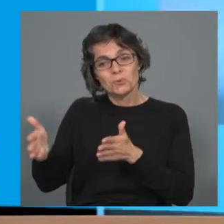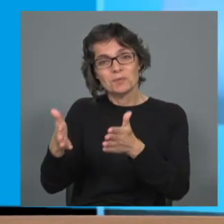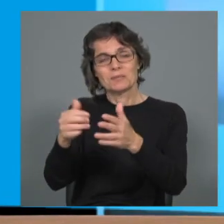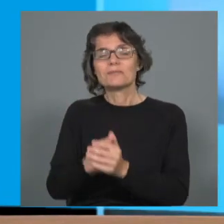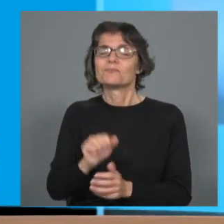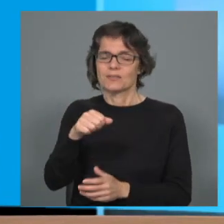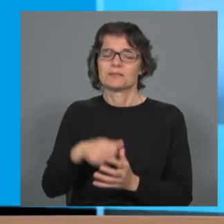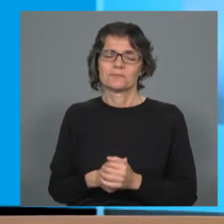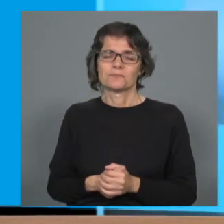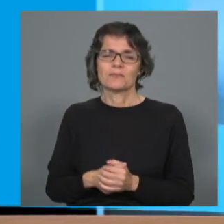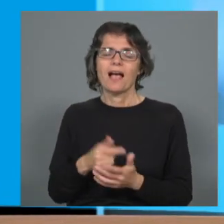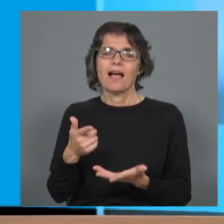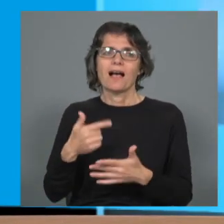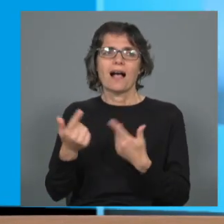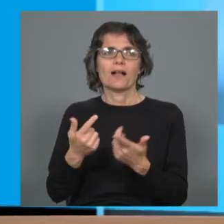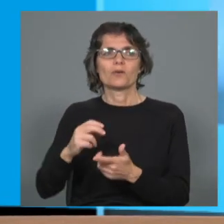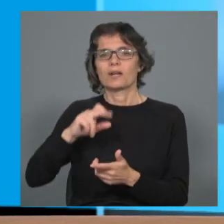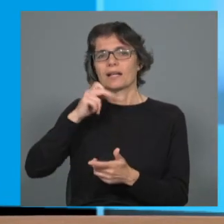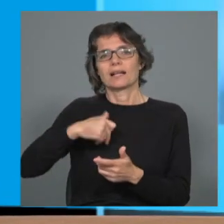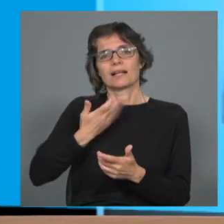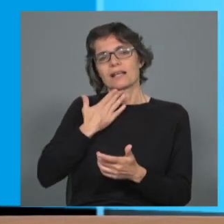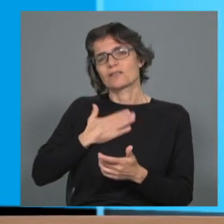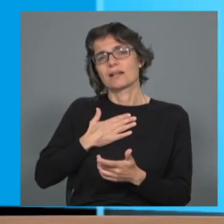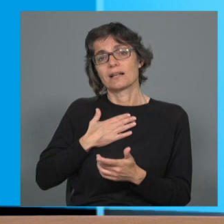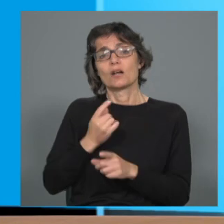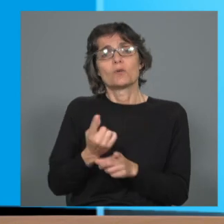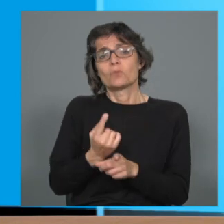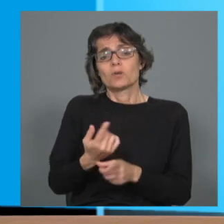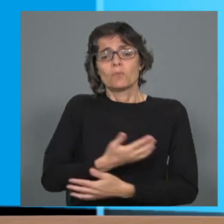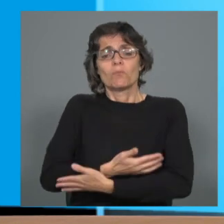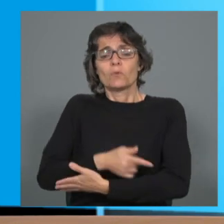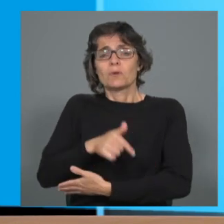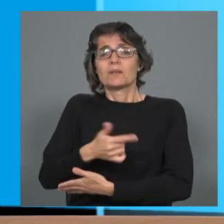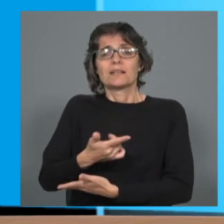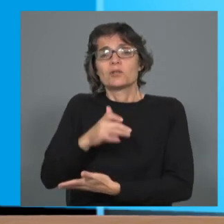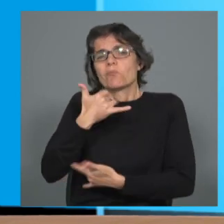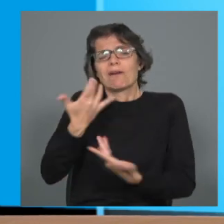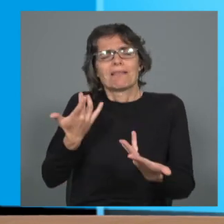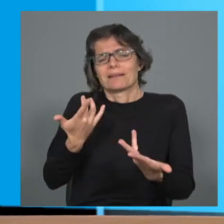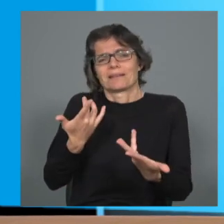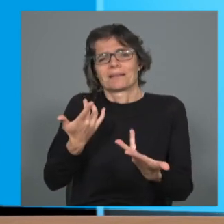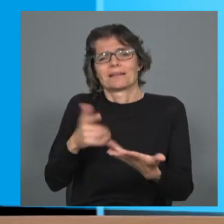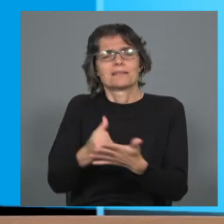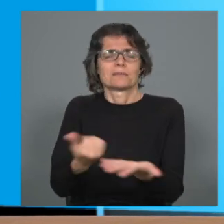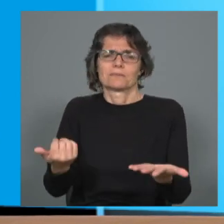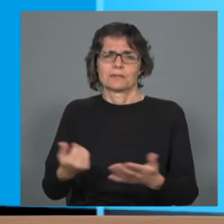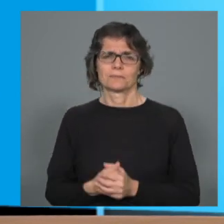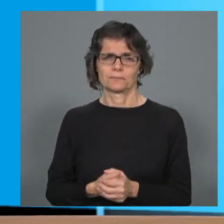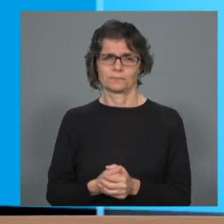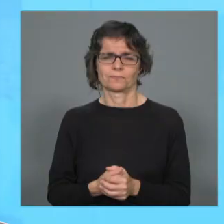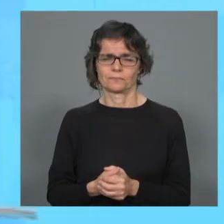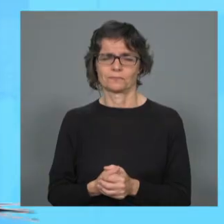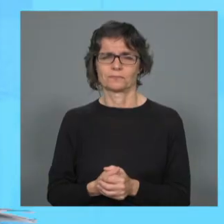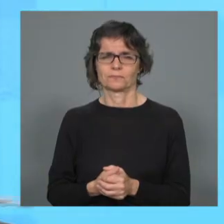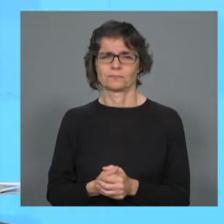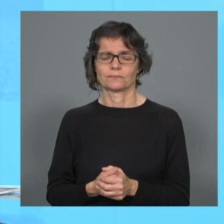recompensador, principalmente. Um bebê tem que ser mesmo uma alegria para quem o recebe. Nestes 30 anos,